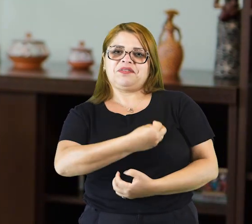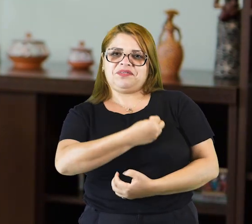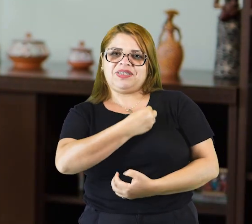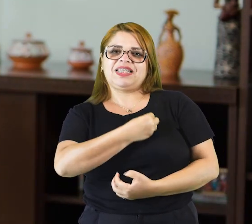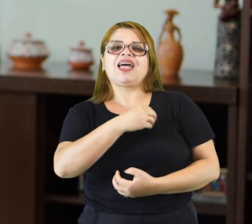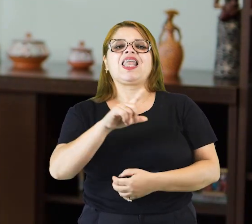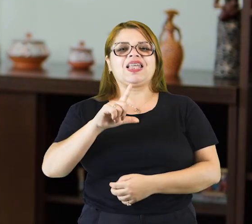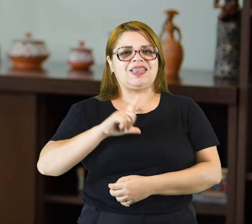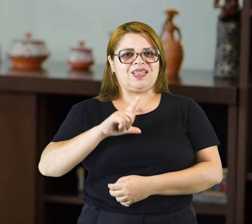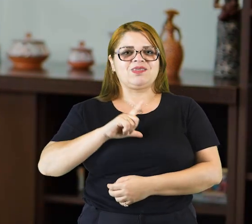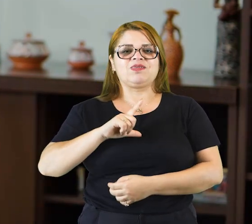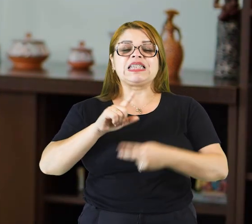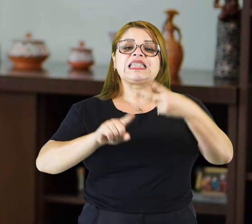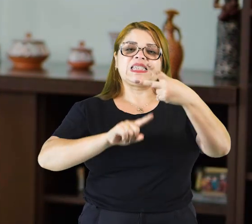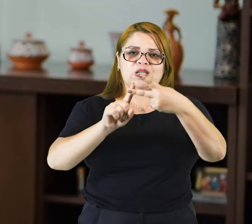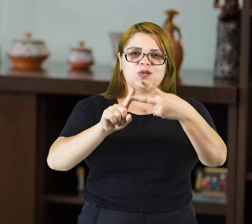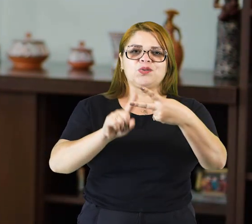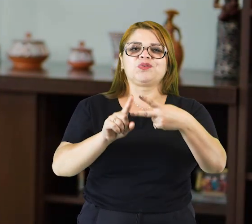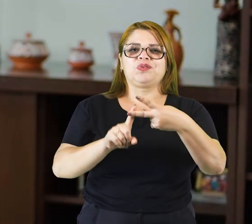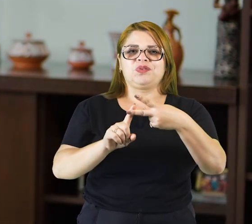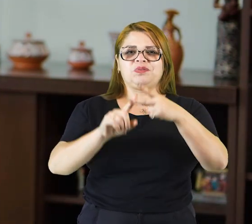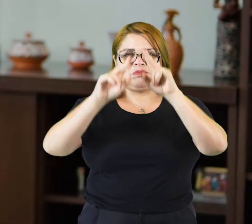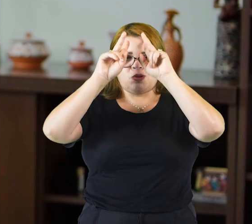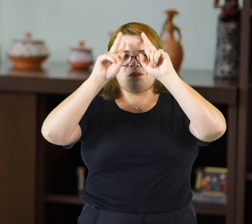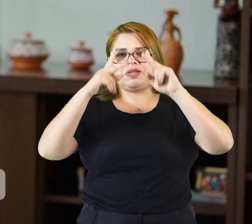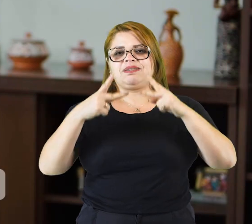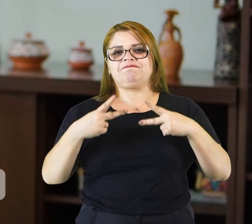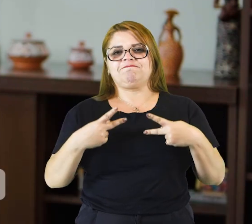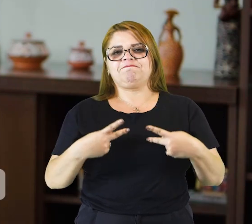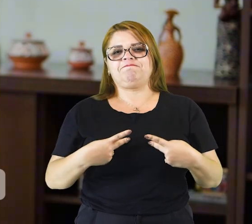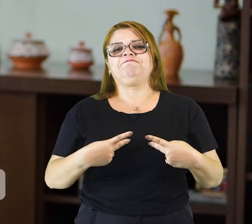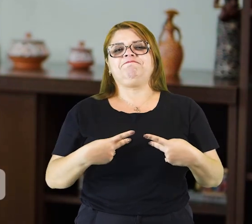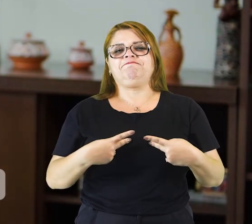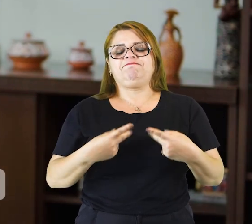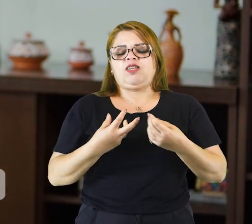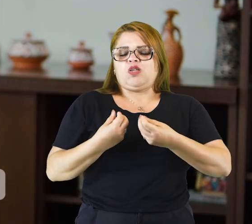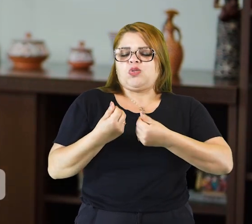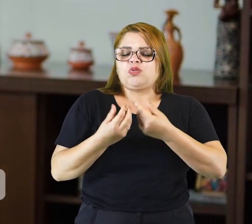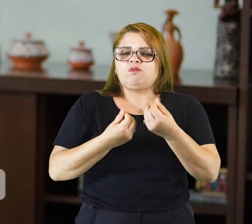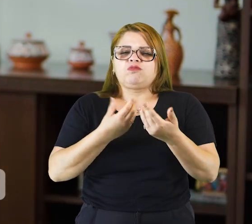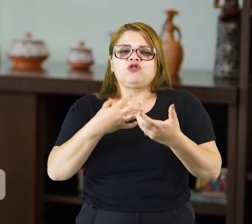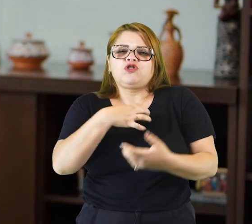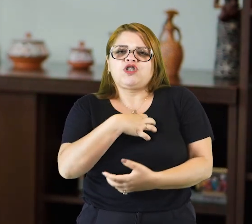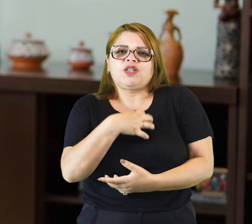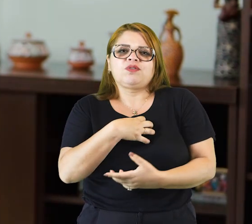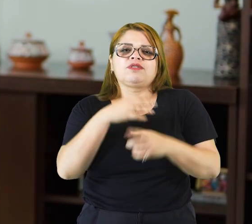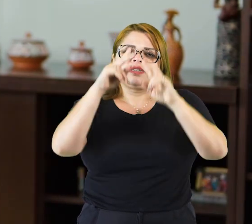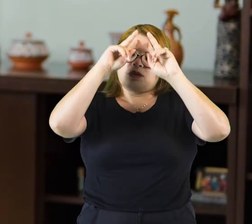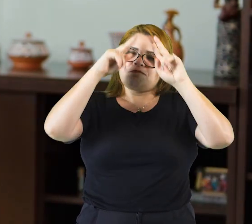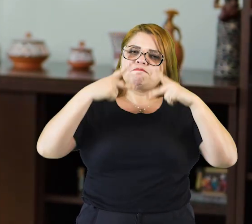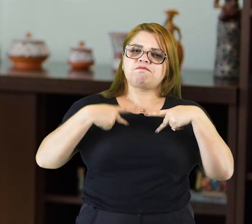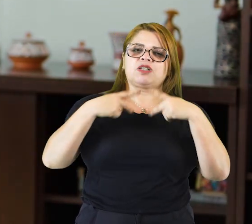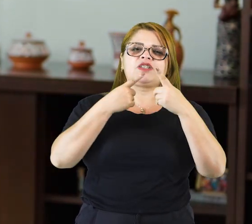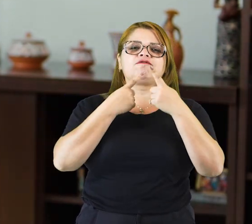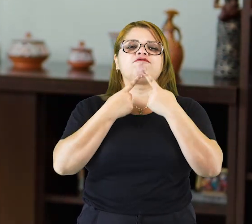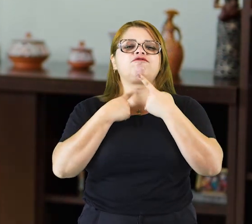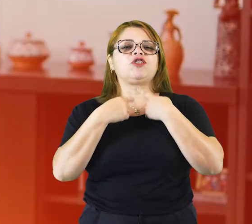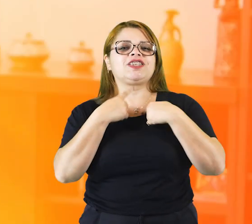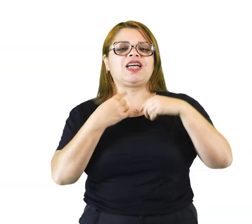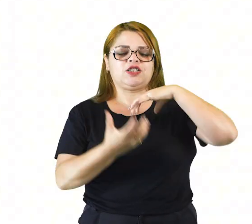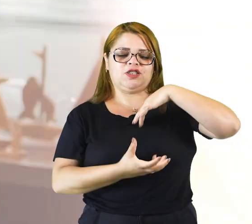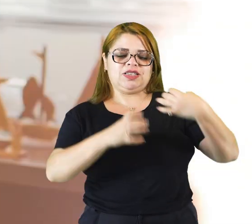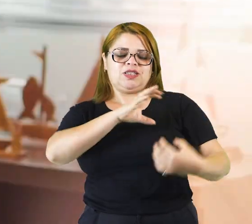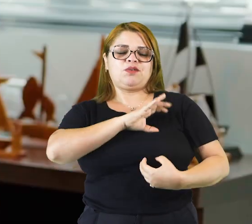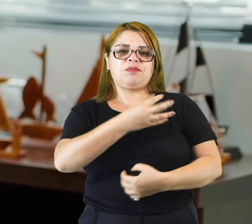E ela tem isso. Segundo, a humanidade. Ela sempre tem esse toque de humanidade, essa vontade de transformar